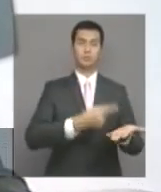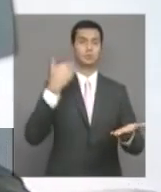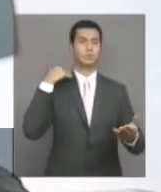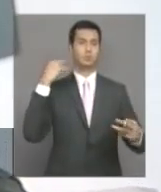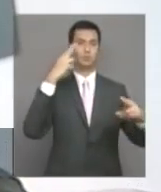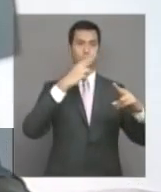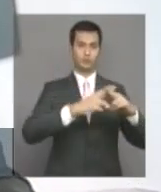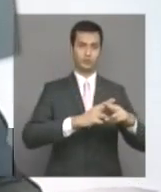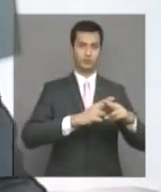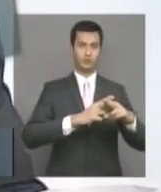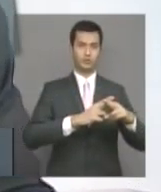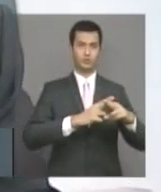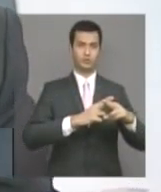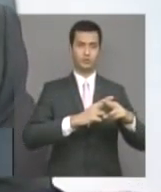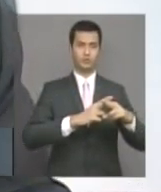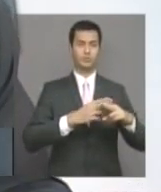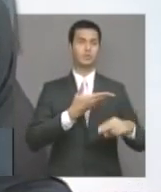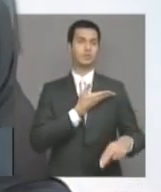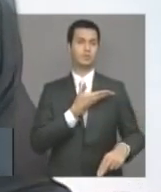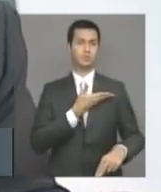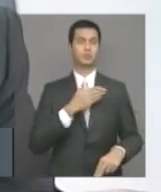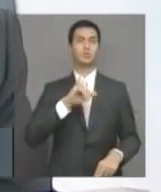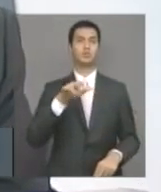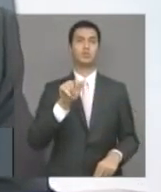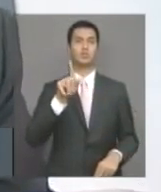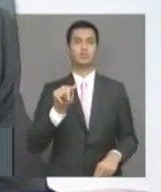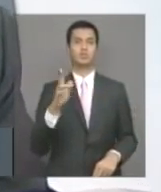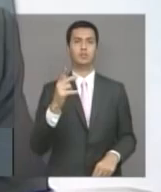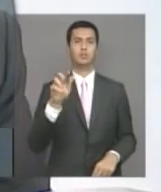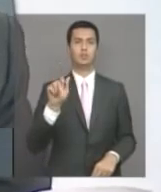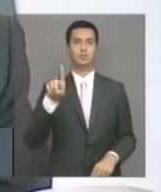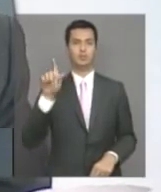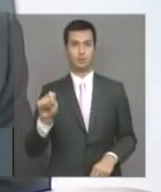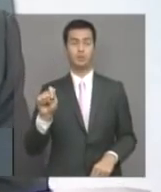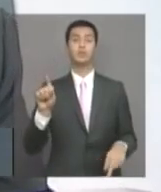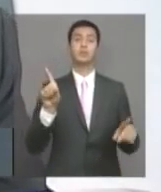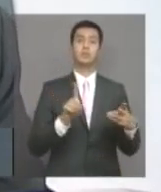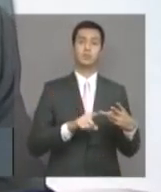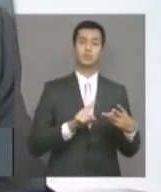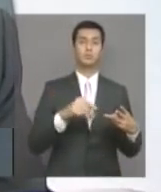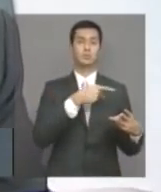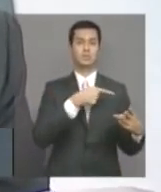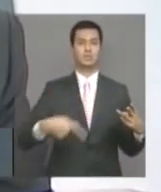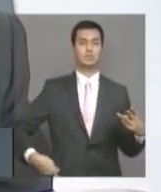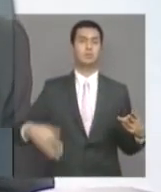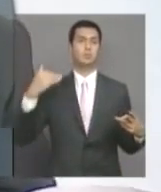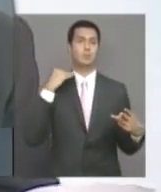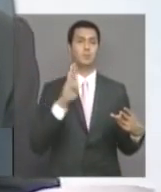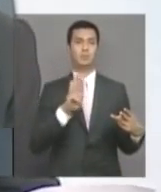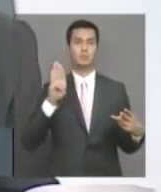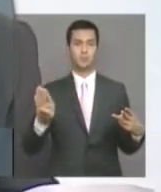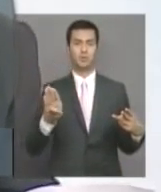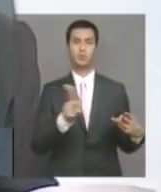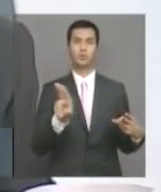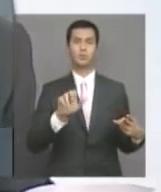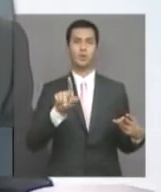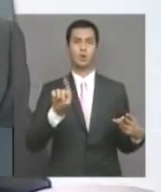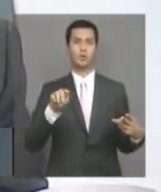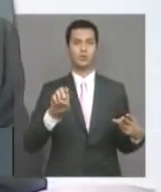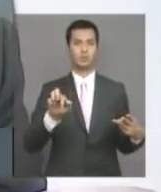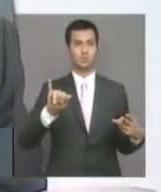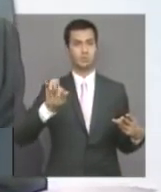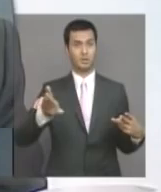Federal, comandada pelo meu dileto amigo Jorge Hereda. Saúdo também o presidente do Banco Brasil, Aldemir Bendini, que ganha um novo papel